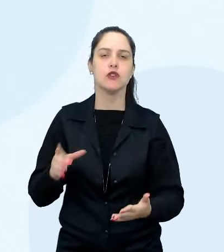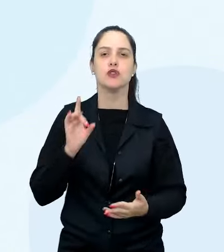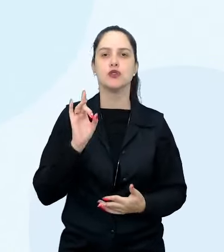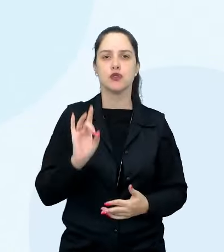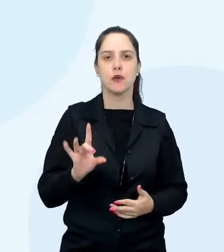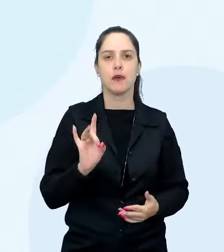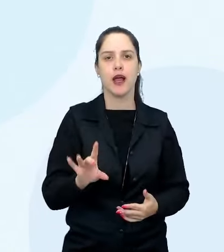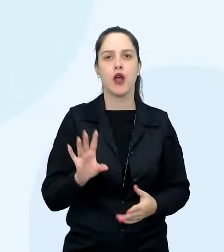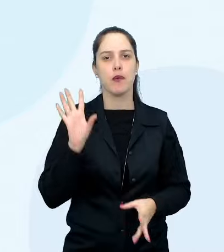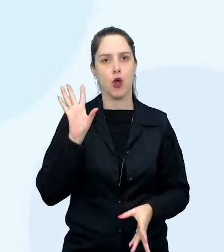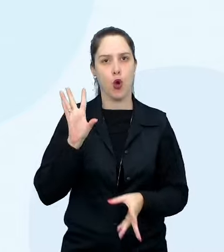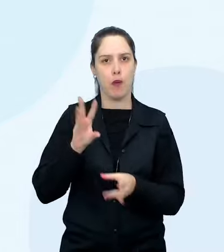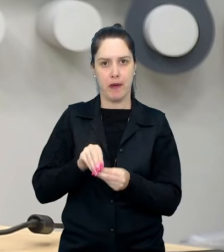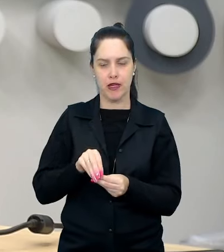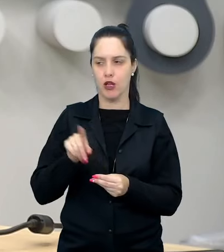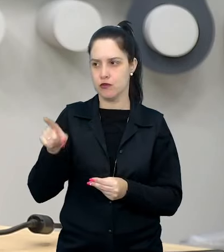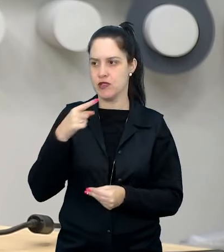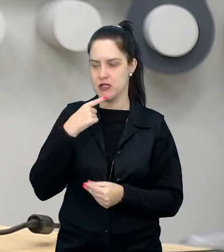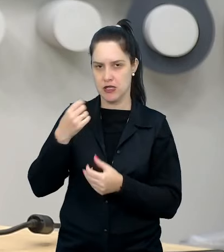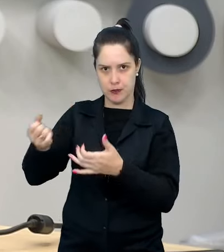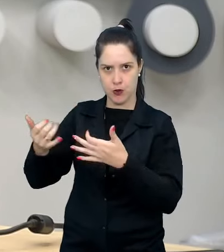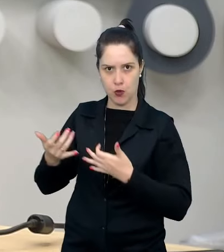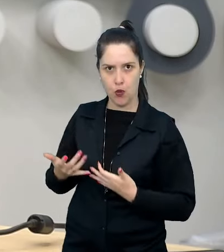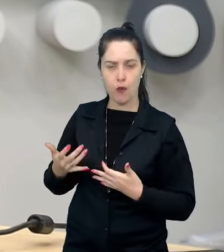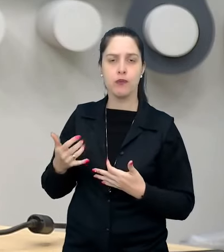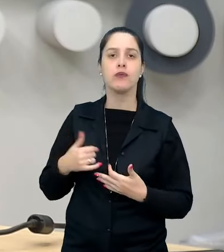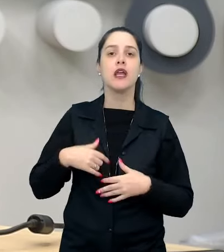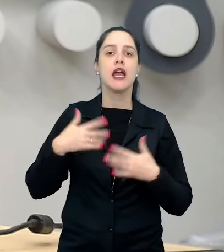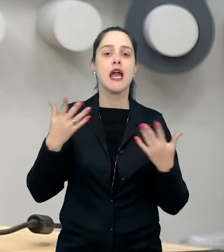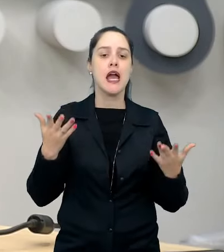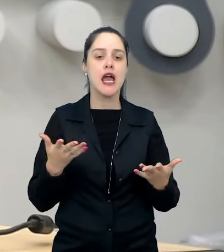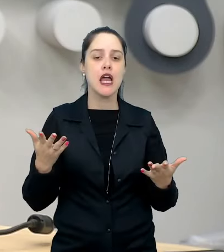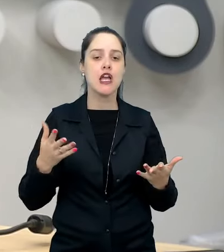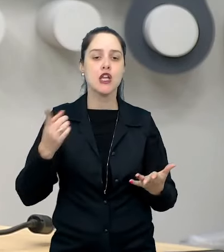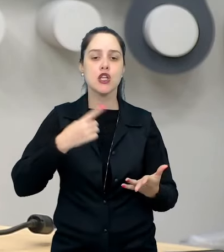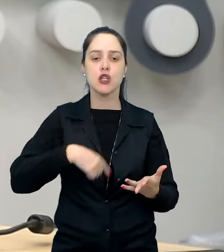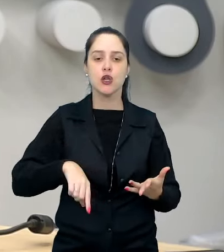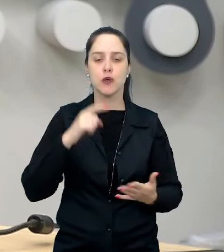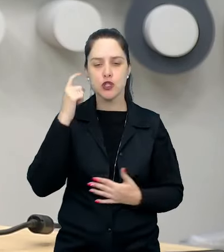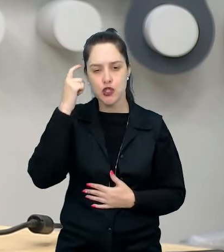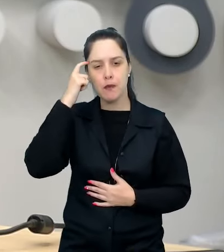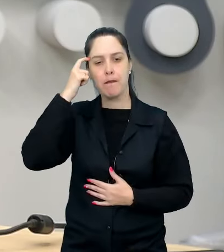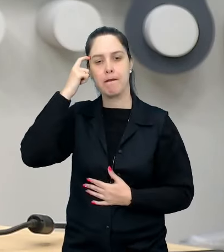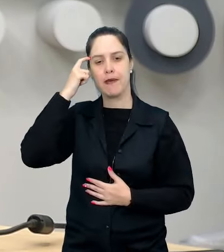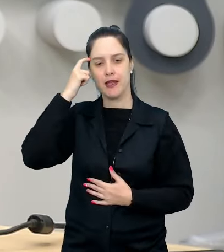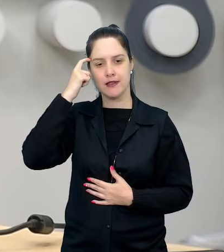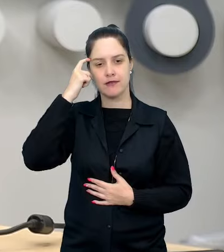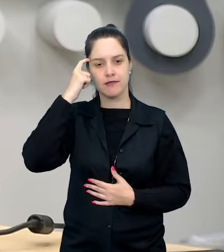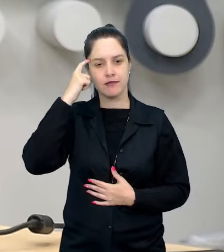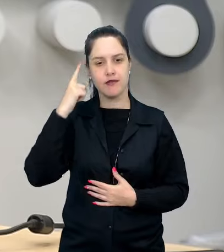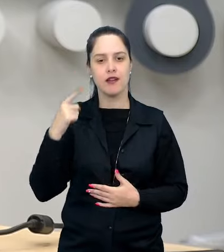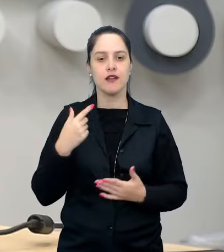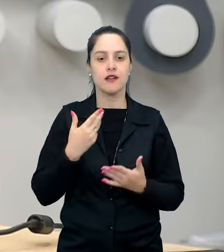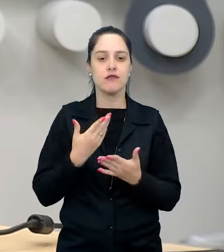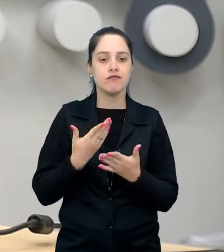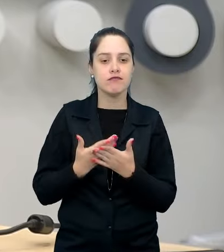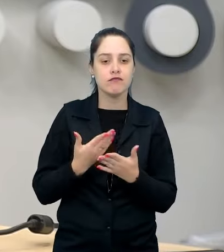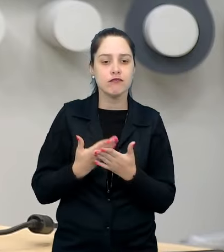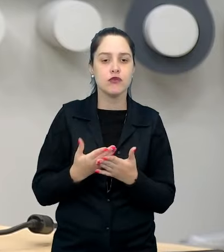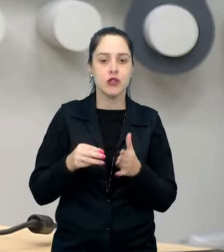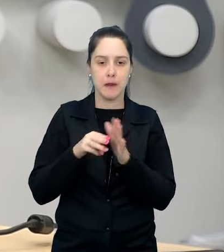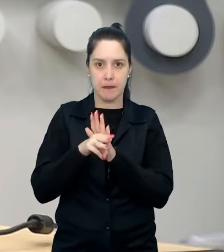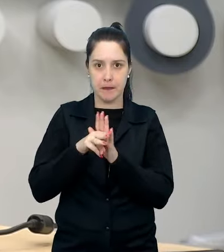né, complementar o que você está falando, Isis, quando a gente pensa, né, nessas abordagens com